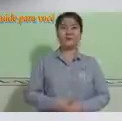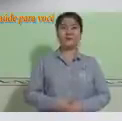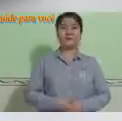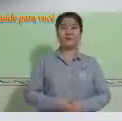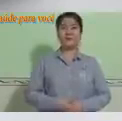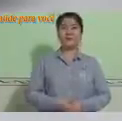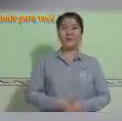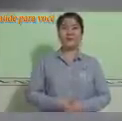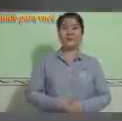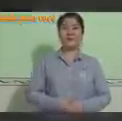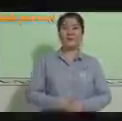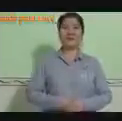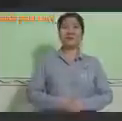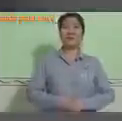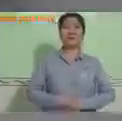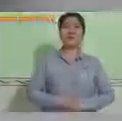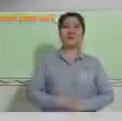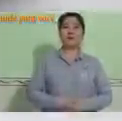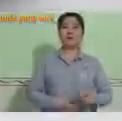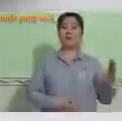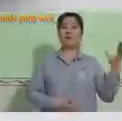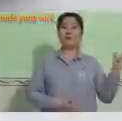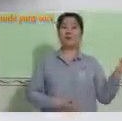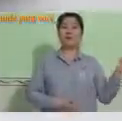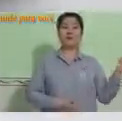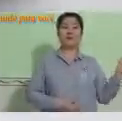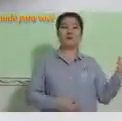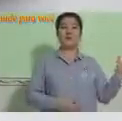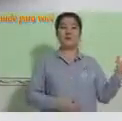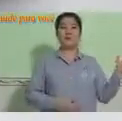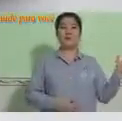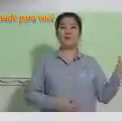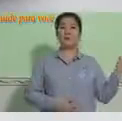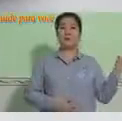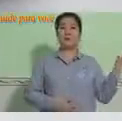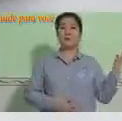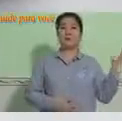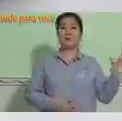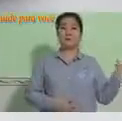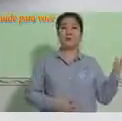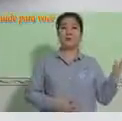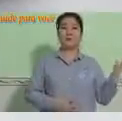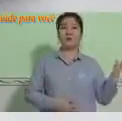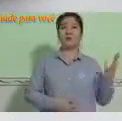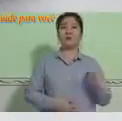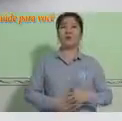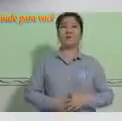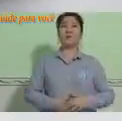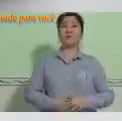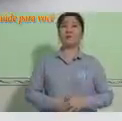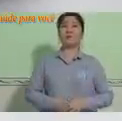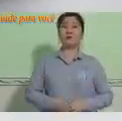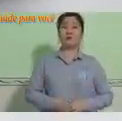vírgula, penicilina ou amoxicilina, por exemplo, vírgula, que elimina a bactéria Streptococcus beta-hemolítico do grupo A